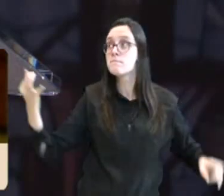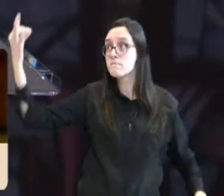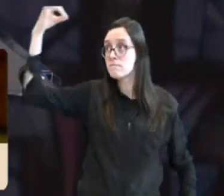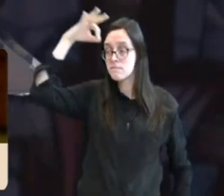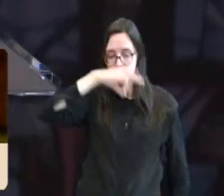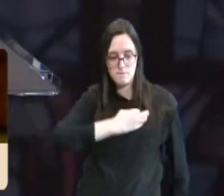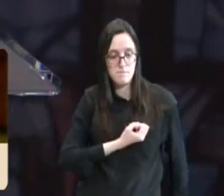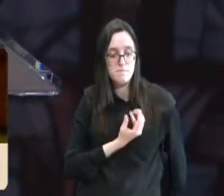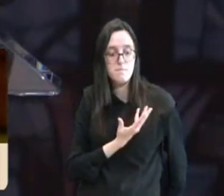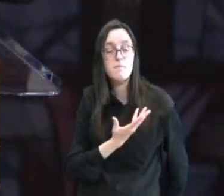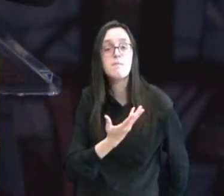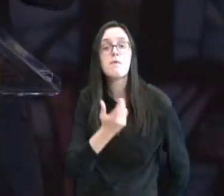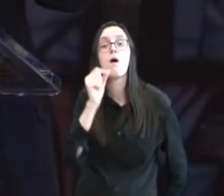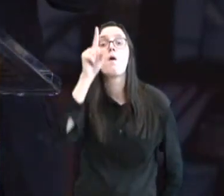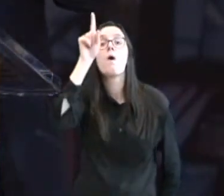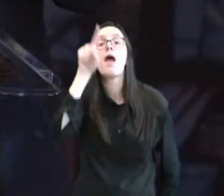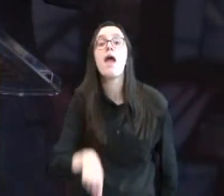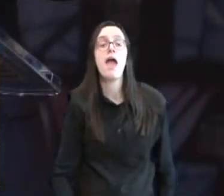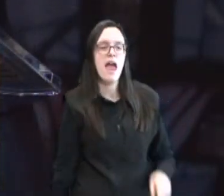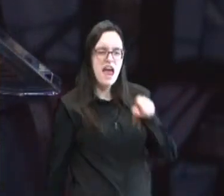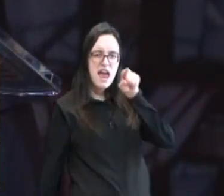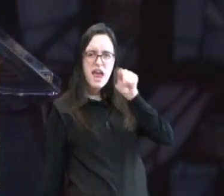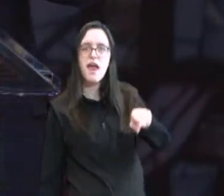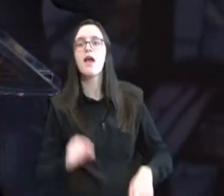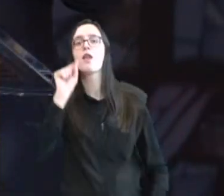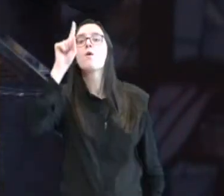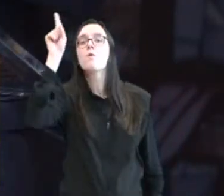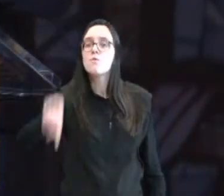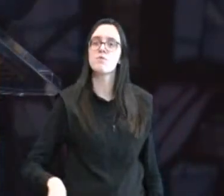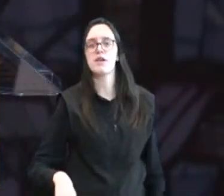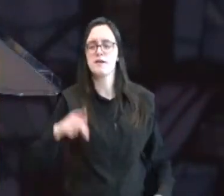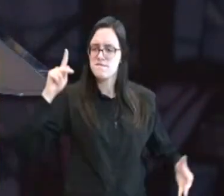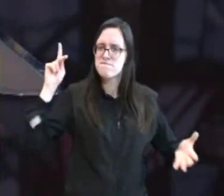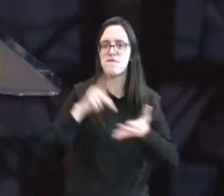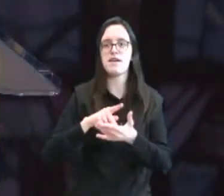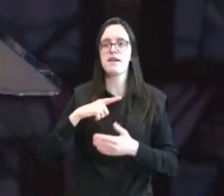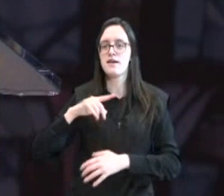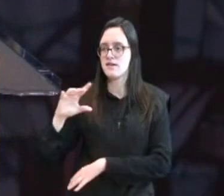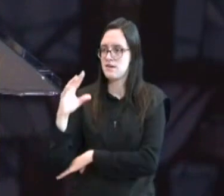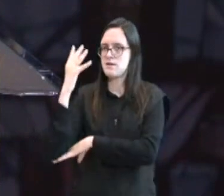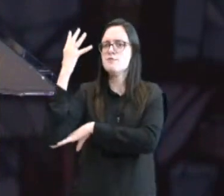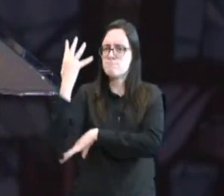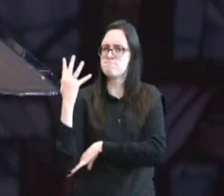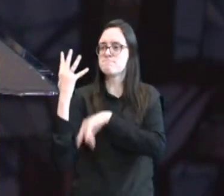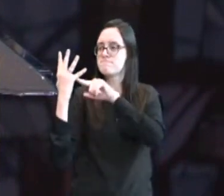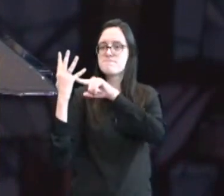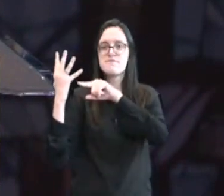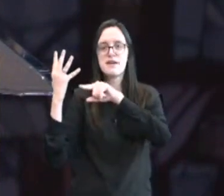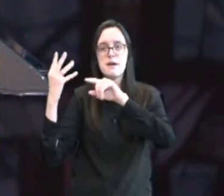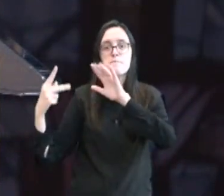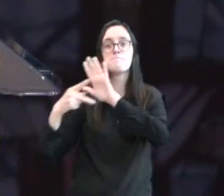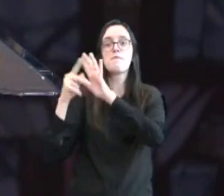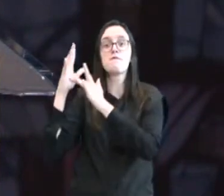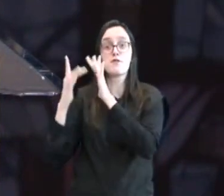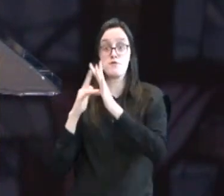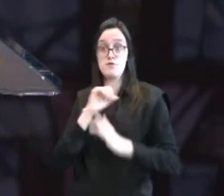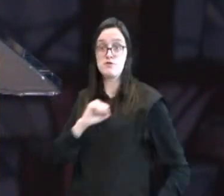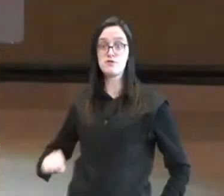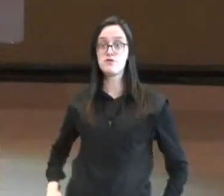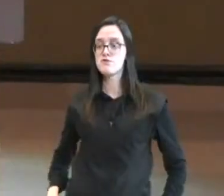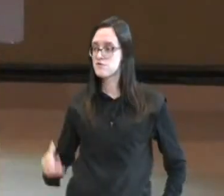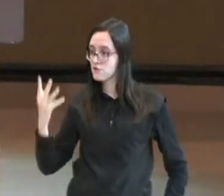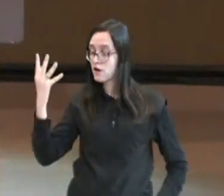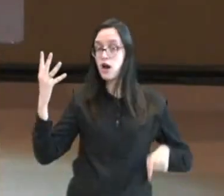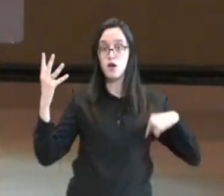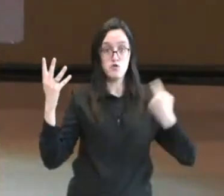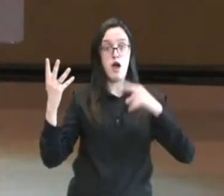que você é daquela árvore, daquela videira verdadeira que é o Senhor Jesus. Por